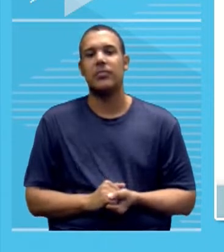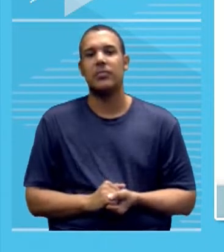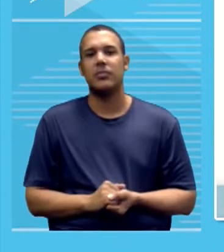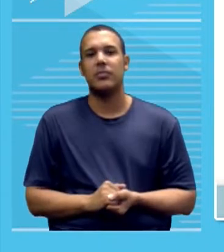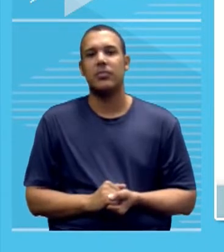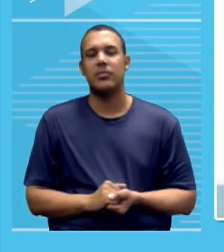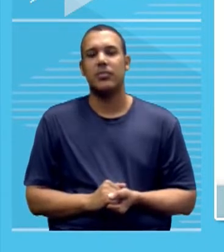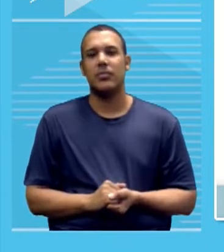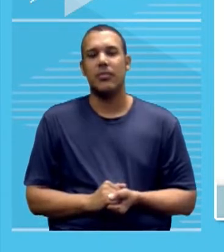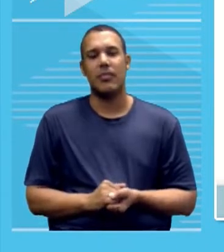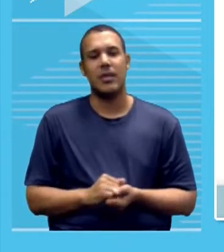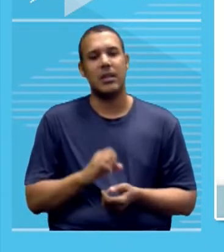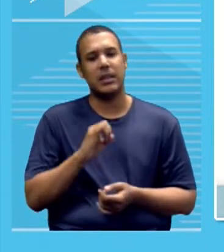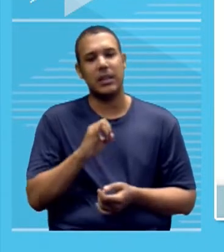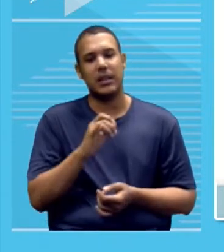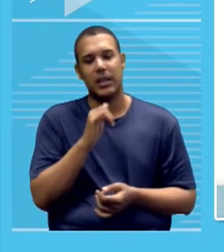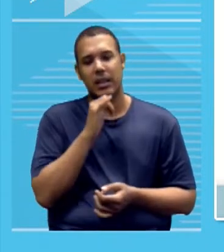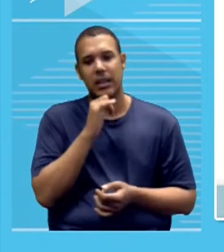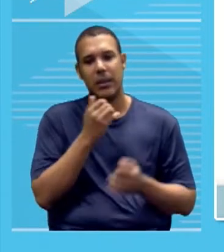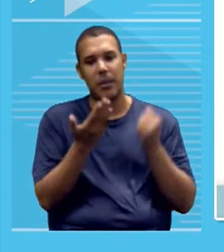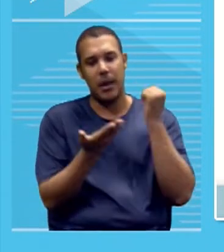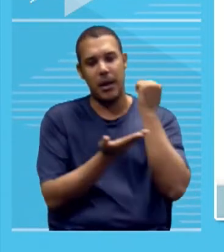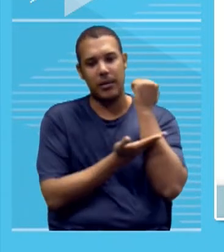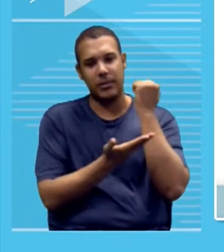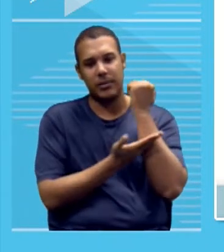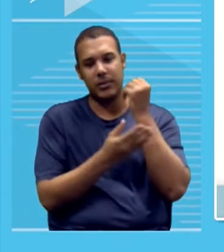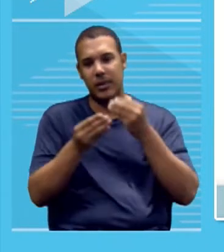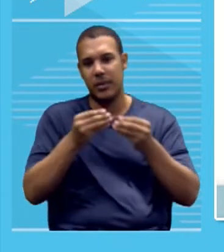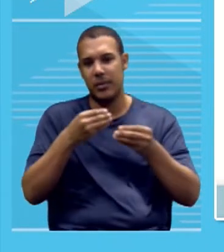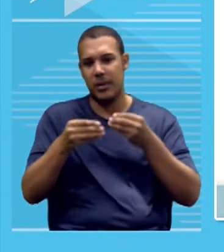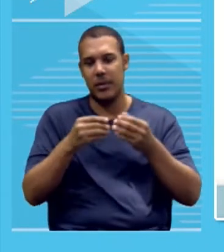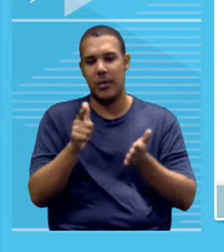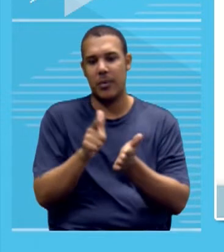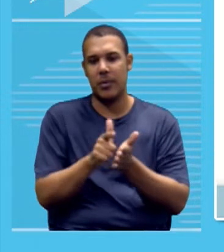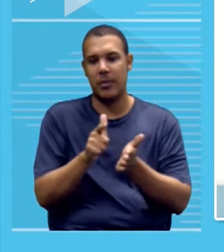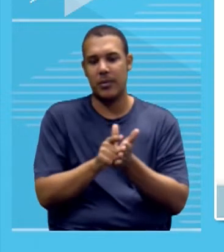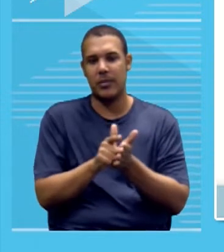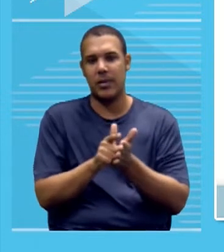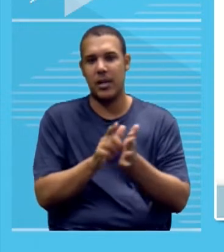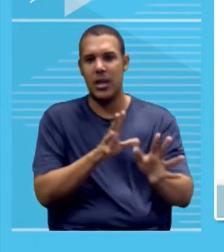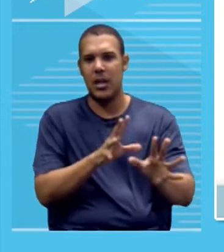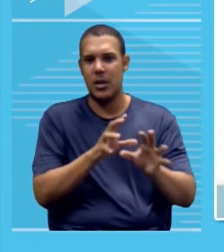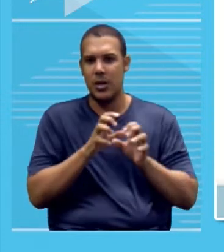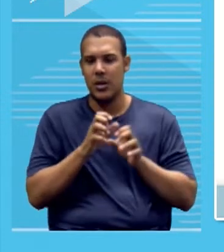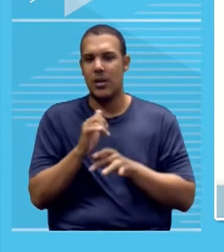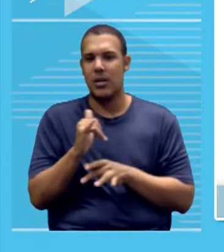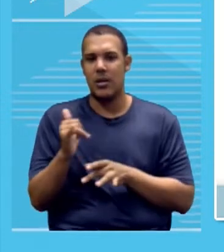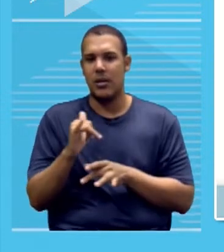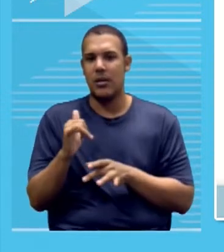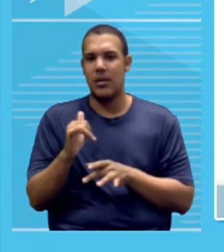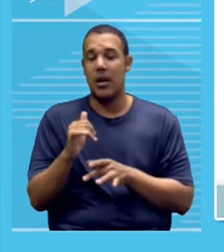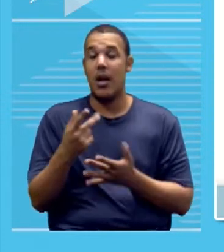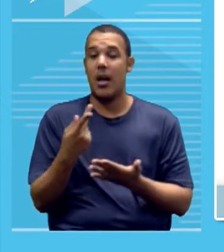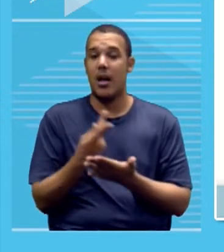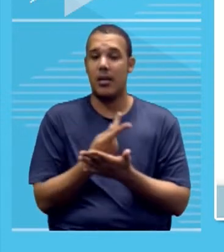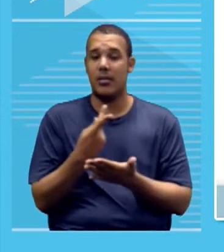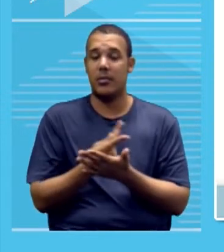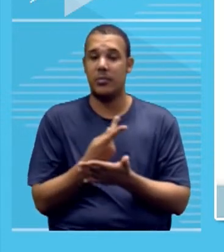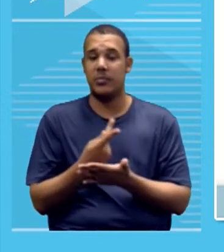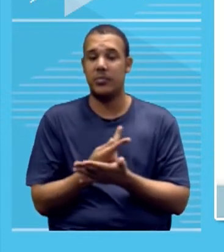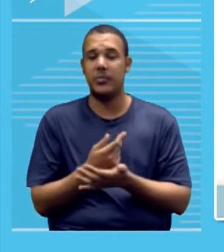sim. Se alguém disser para você que madeira, plástico e papel não conduz corrente elétrica, é falso, tá